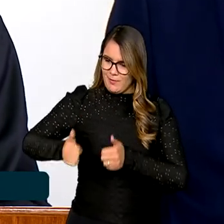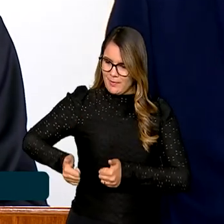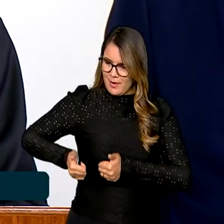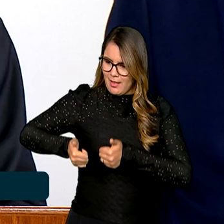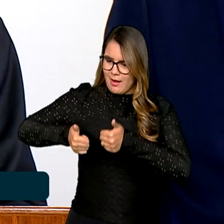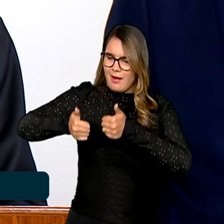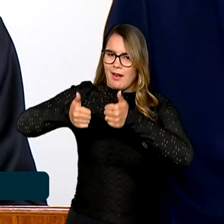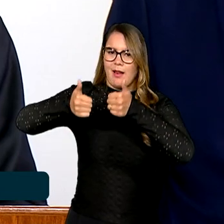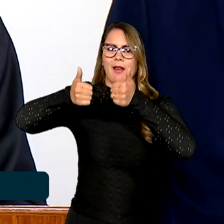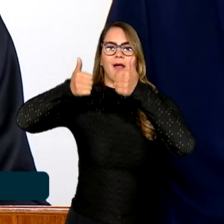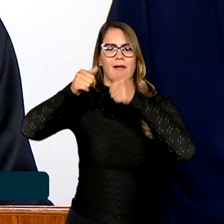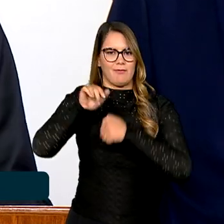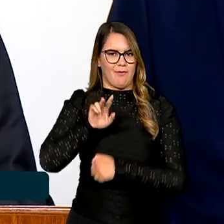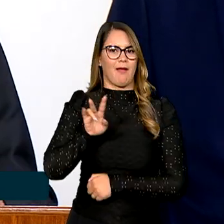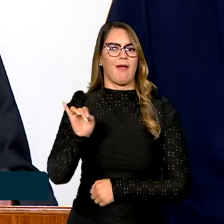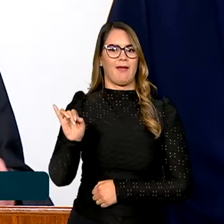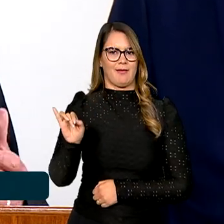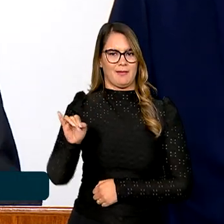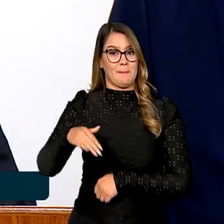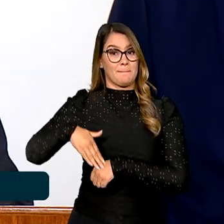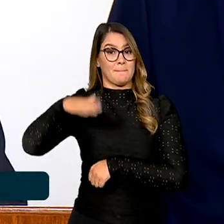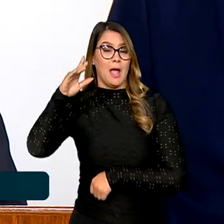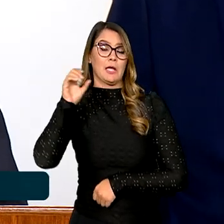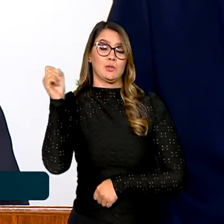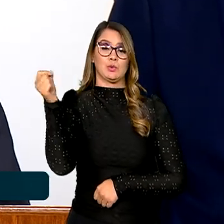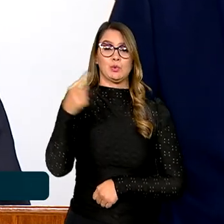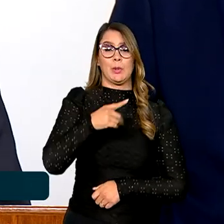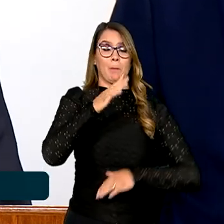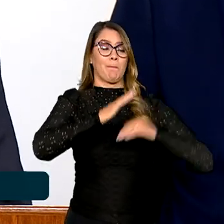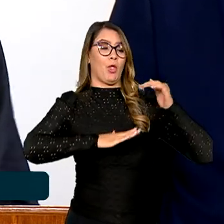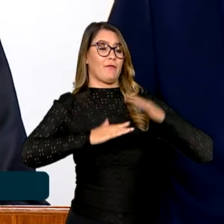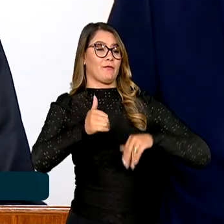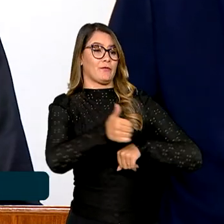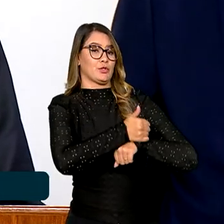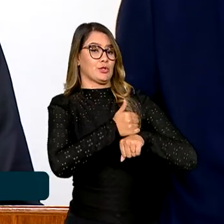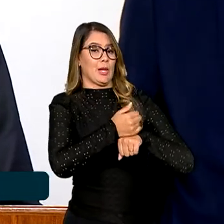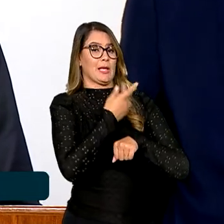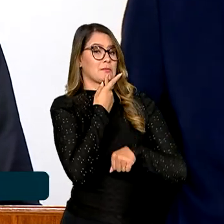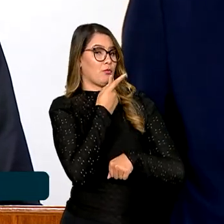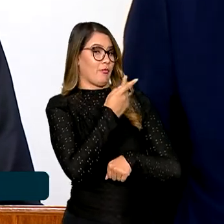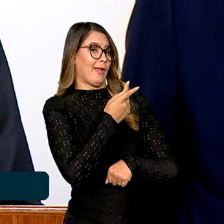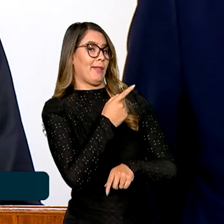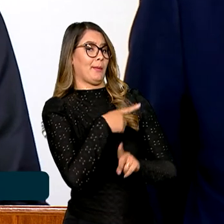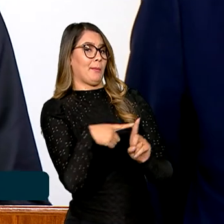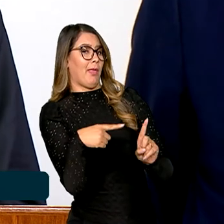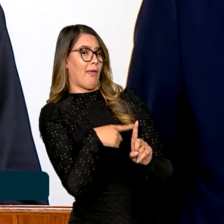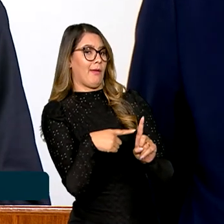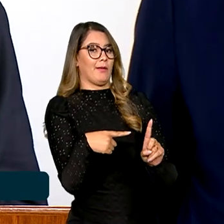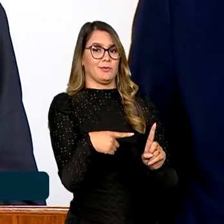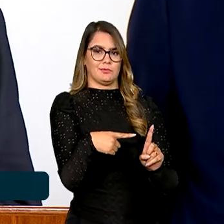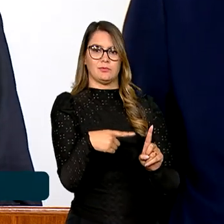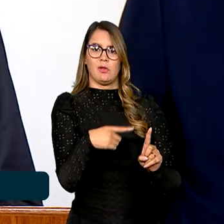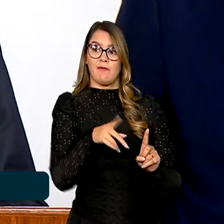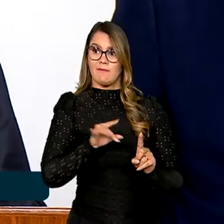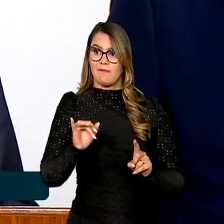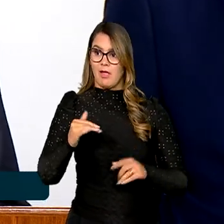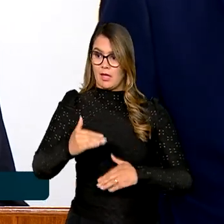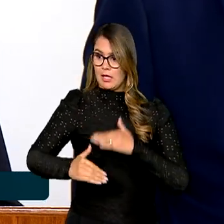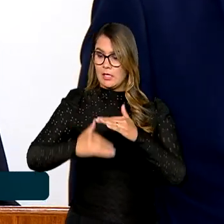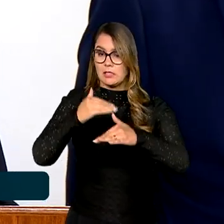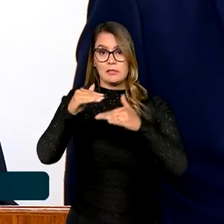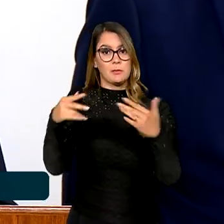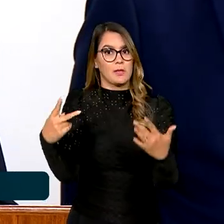mais do que os especialistas, sabe, estão dizendo. Vai crescer porque as coisas